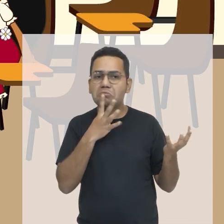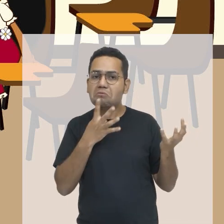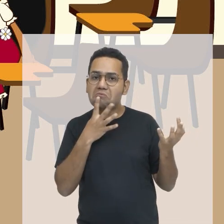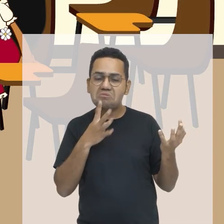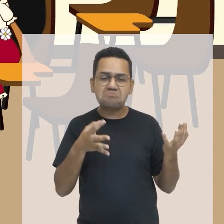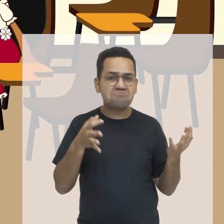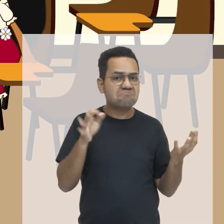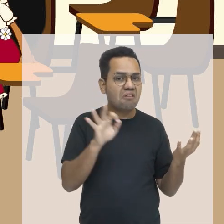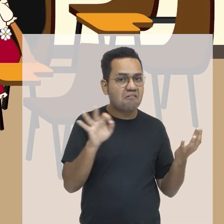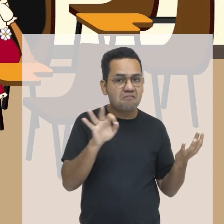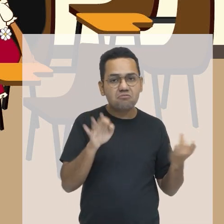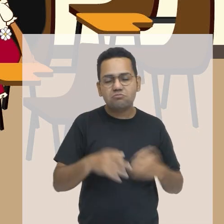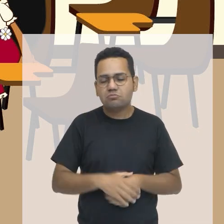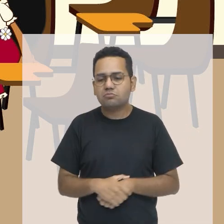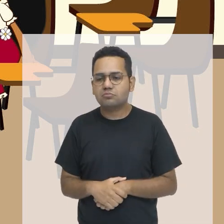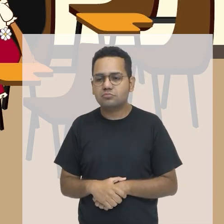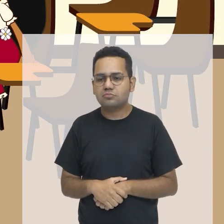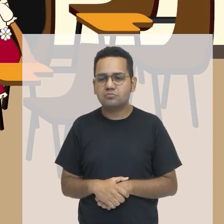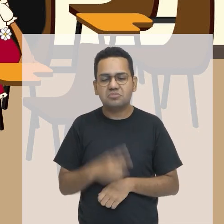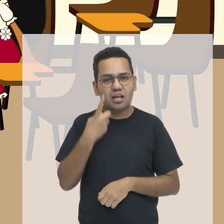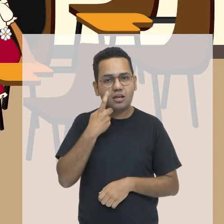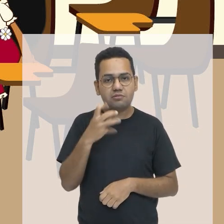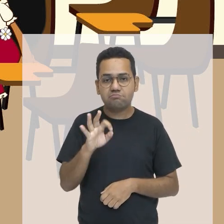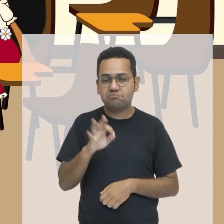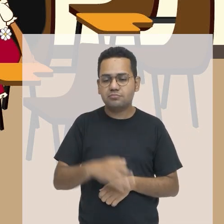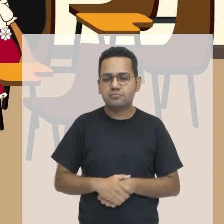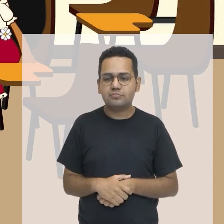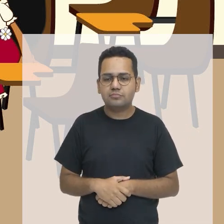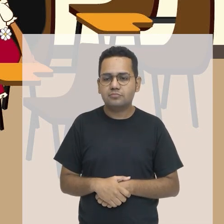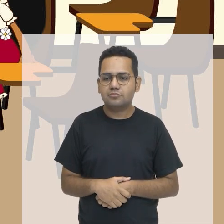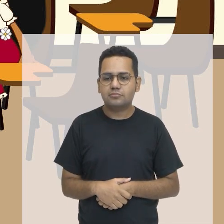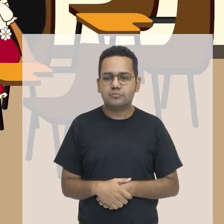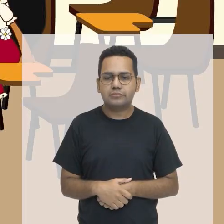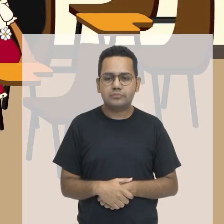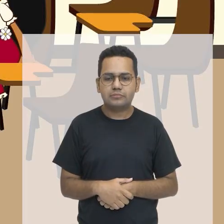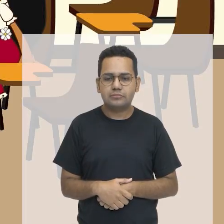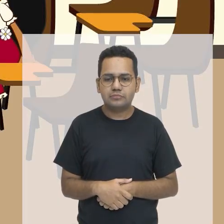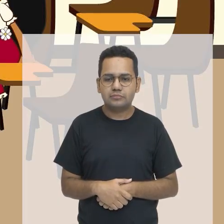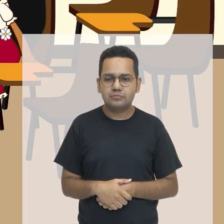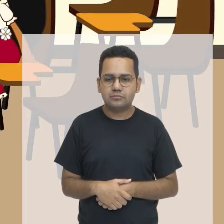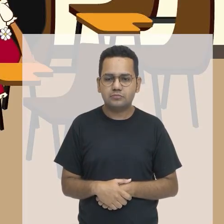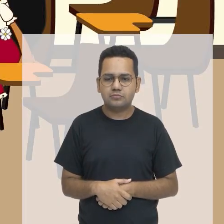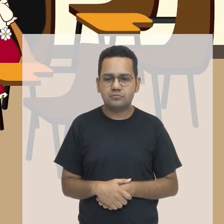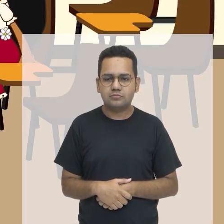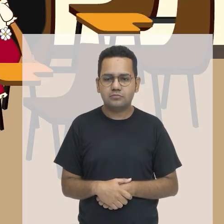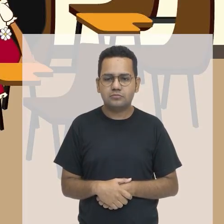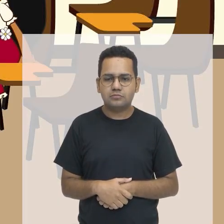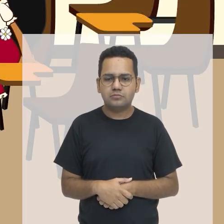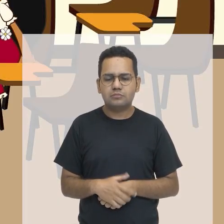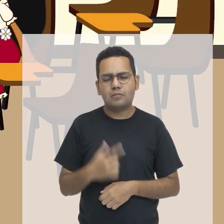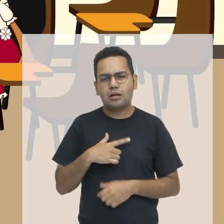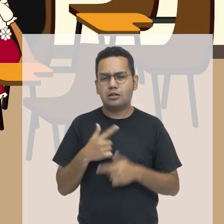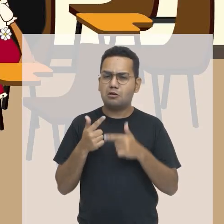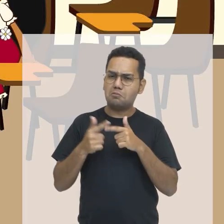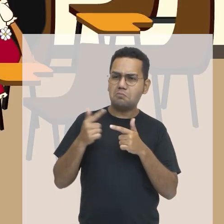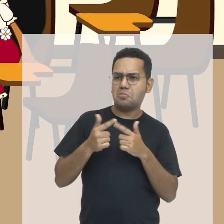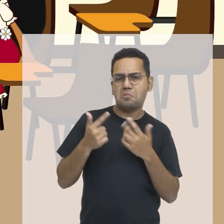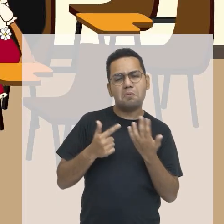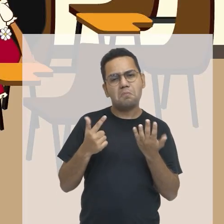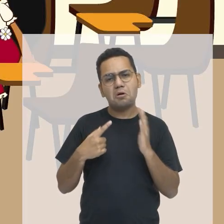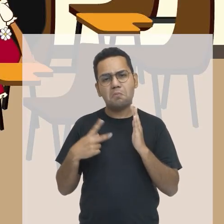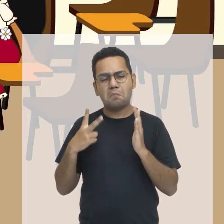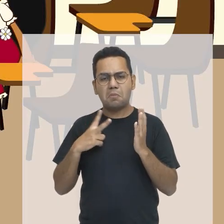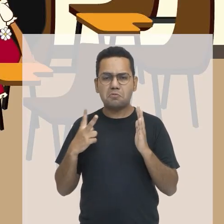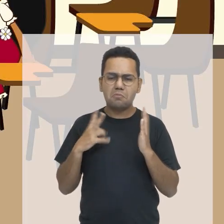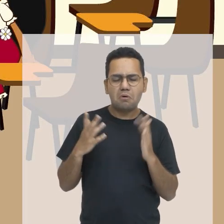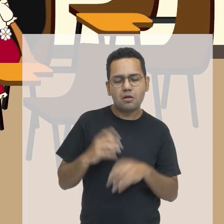gostando, enfim, ele não está afim. E por último, or even frustrated, ele também pode estar frustrado. Pode ser todos os três juntos, pode ser